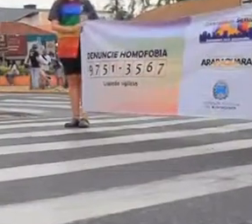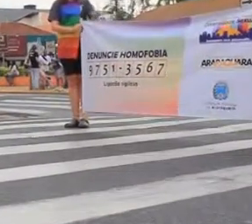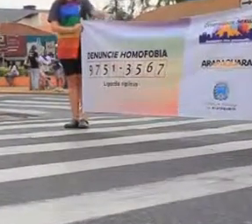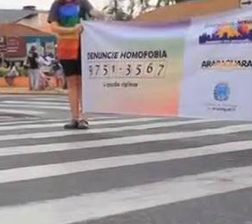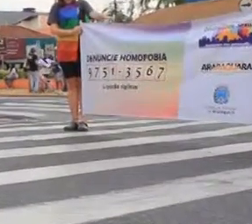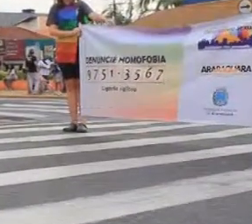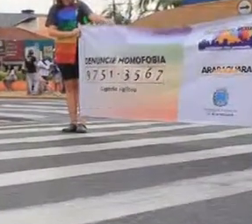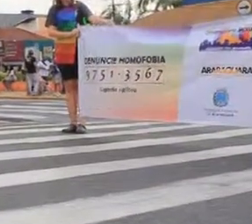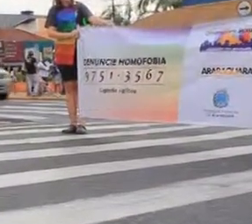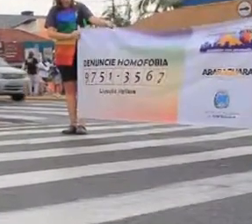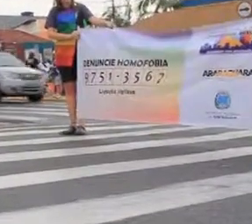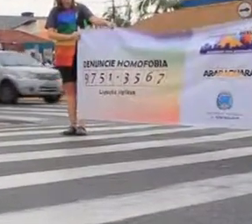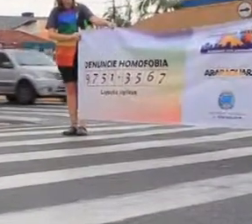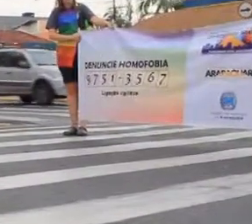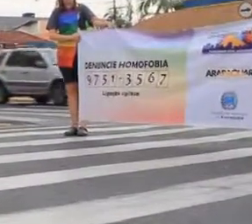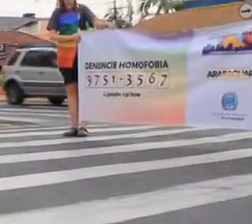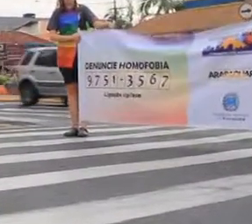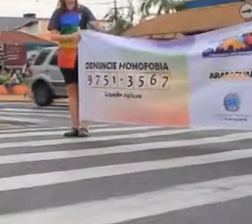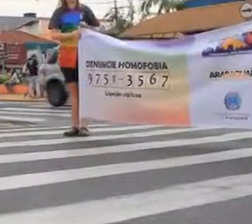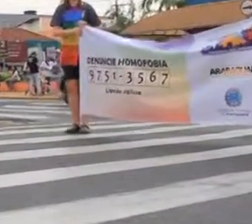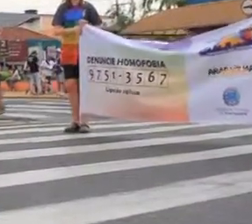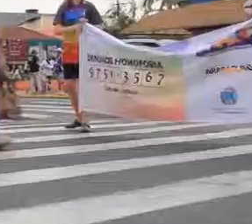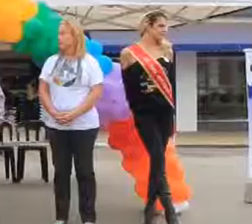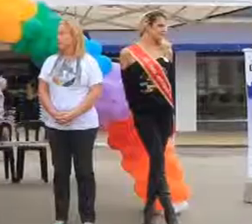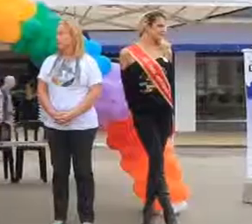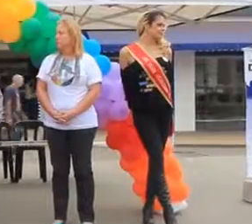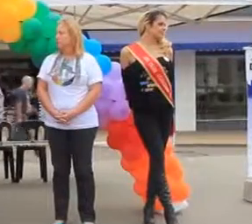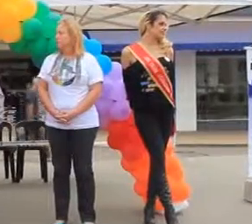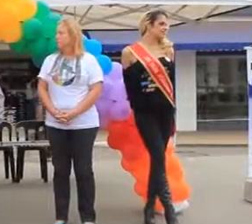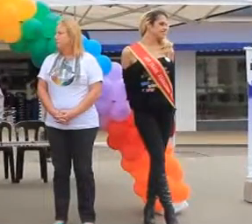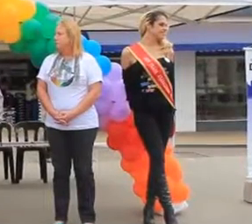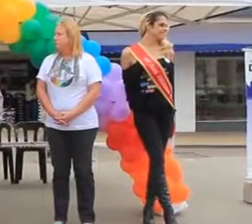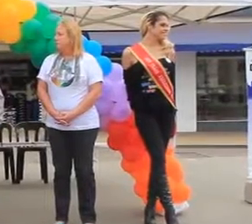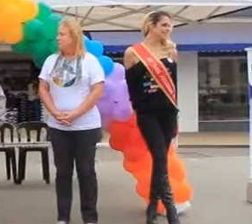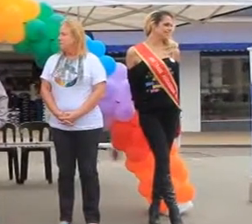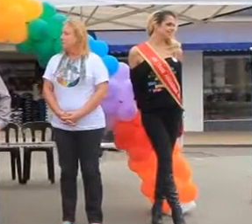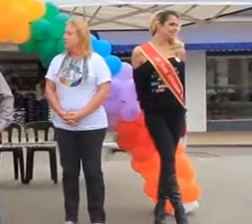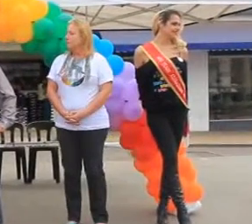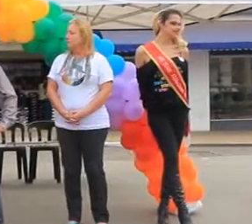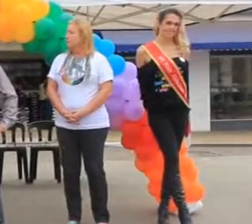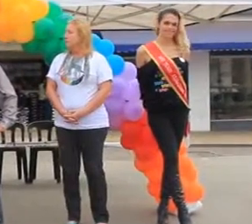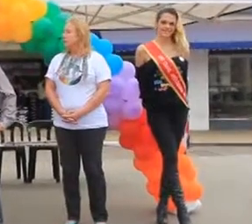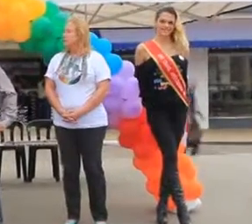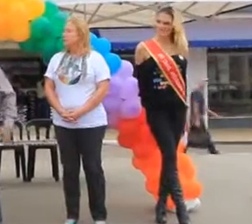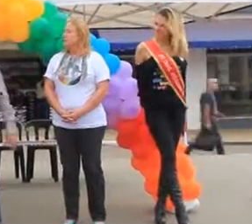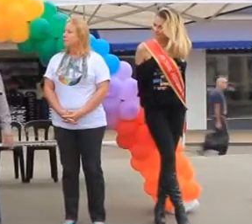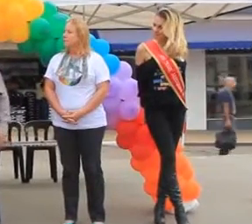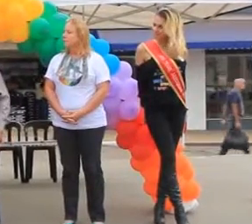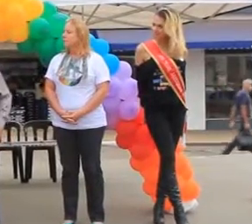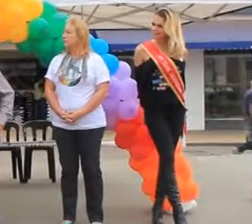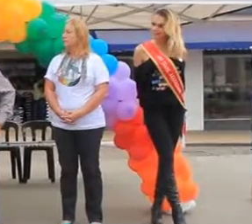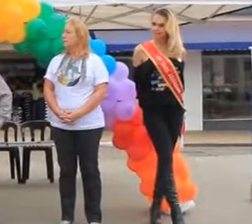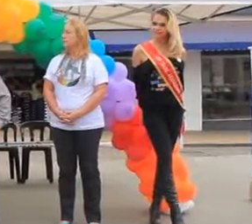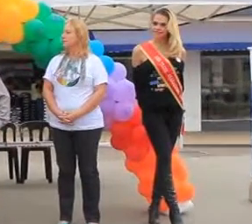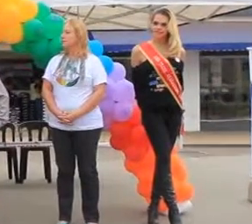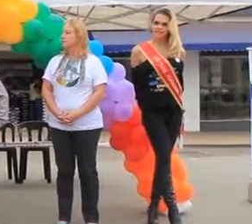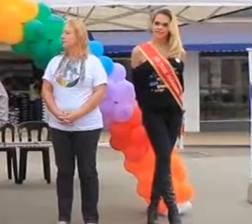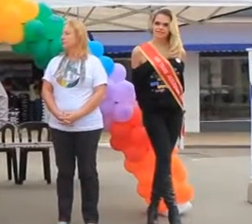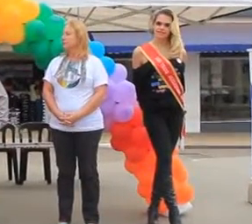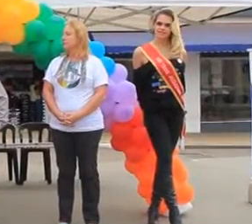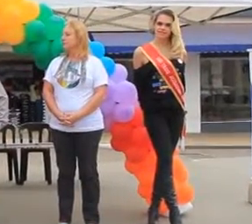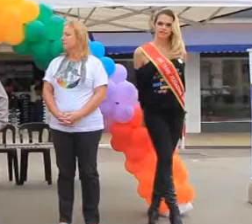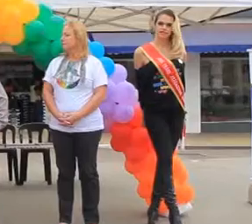esquina da avenida josé bonifácio com a rua são bento o vereador adilson vital do pv representou a câmara municipal